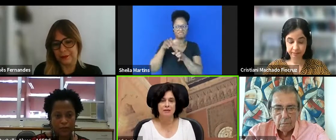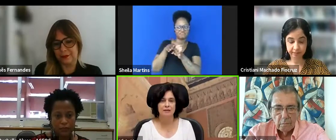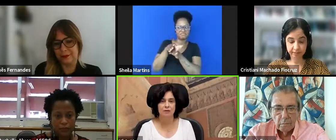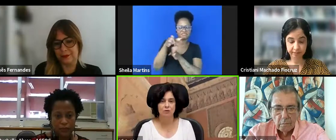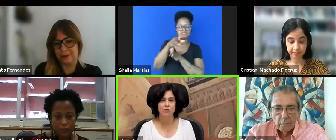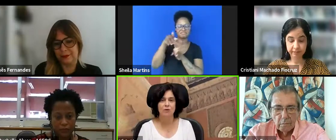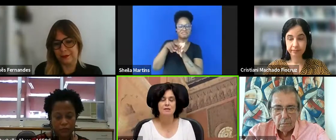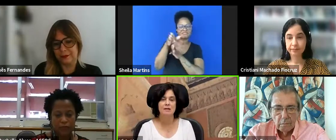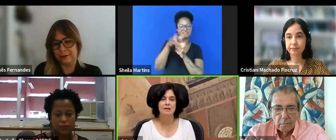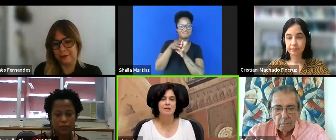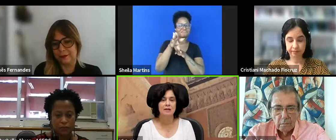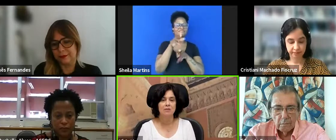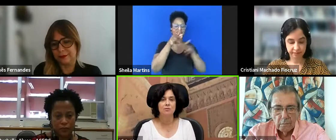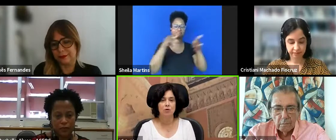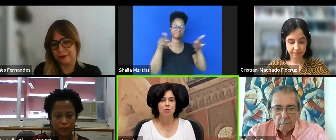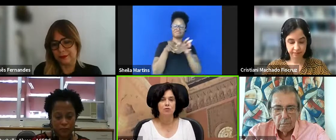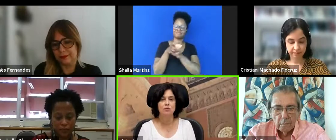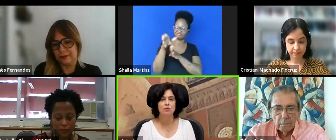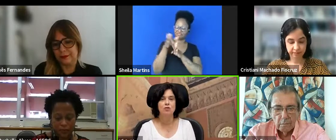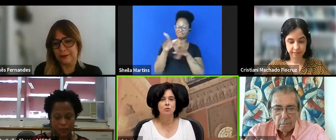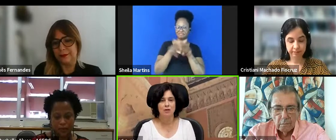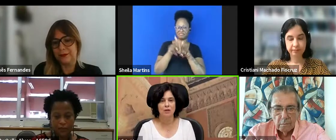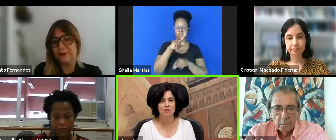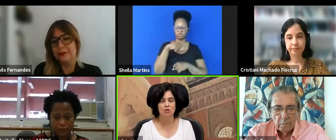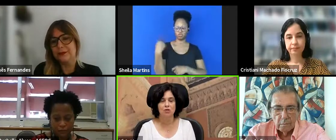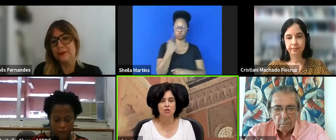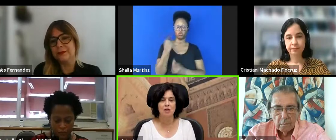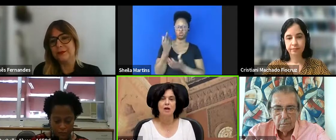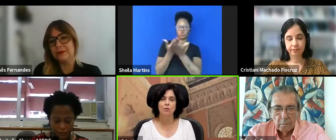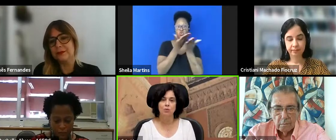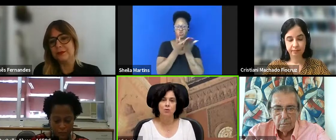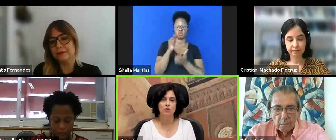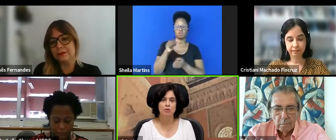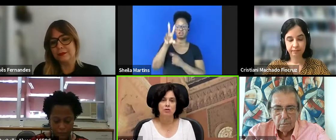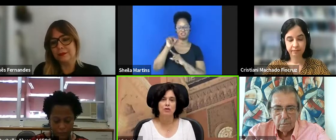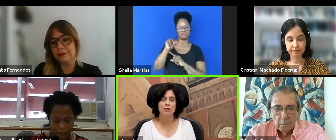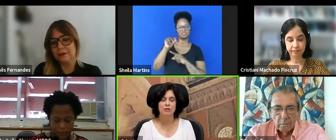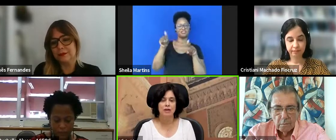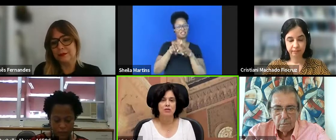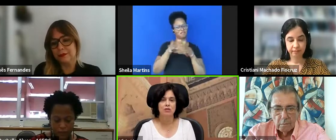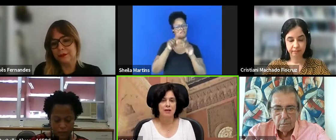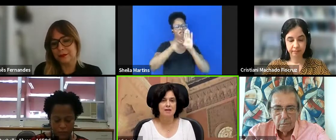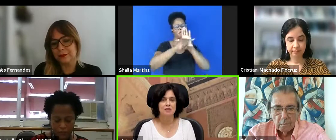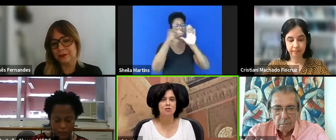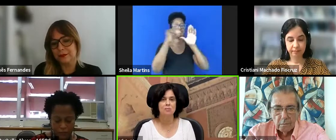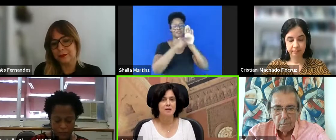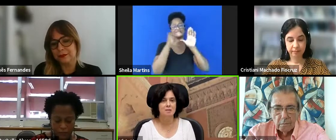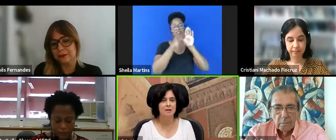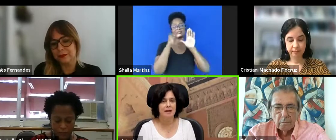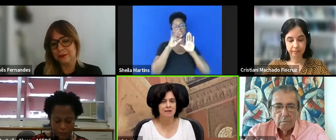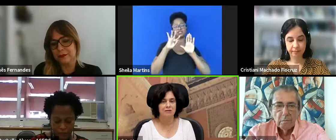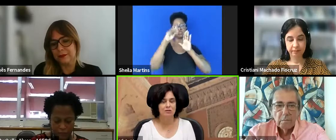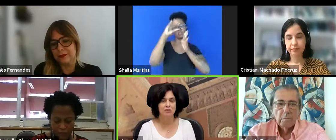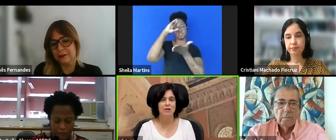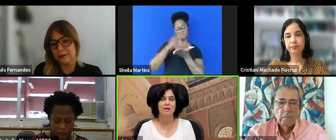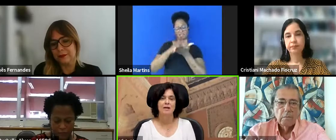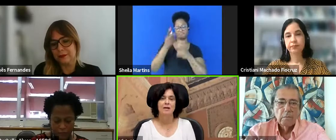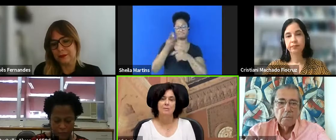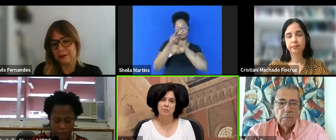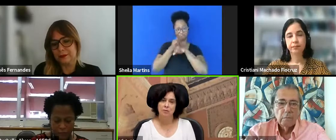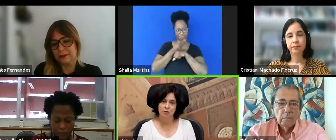as orientadoras e os nossos estudantes, autores das teses